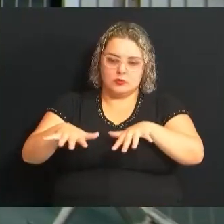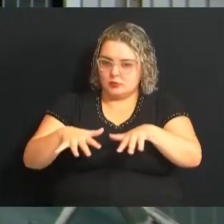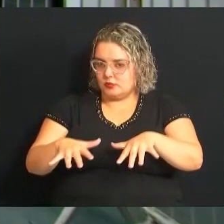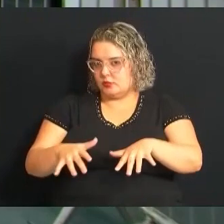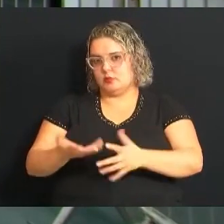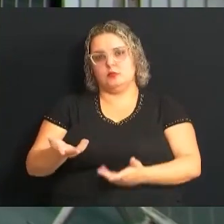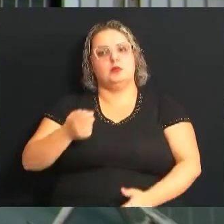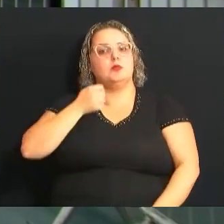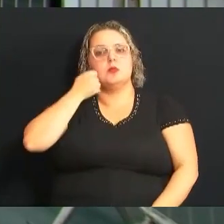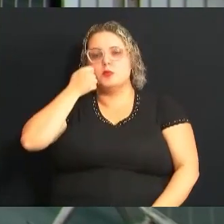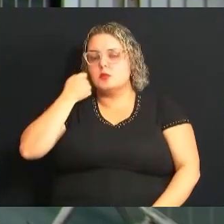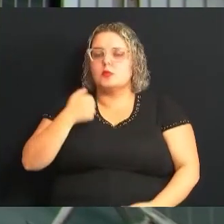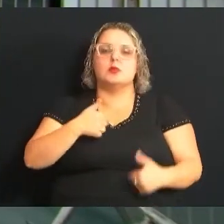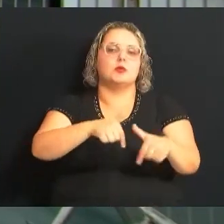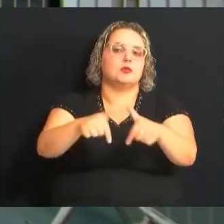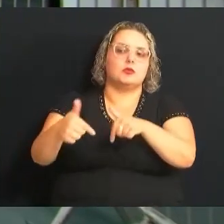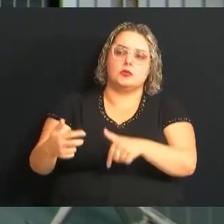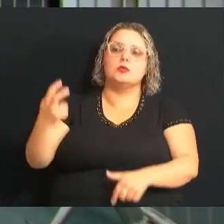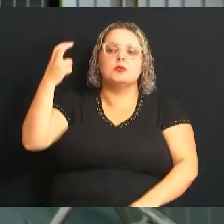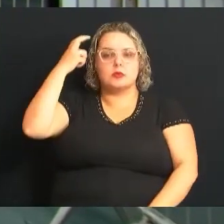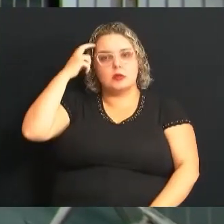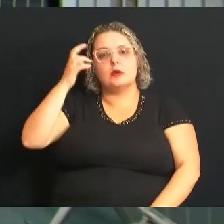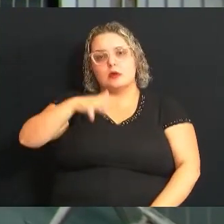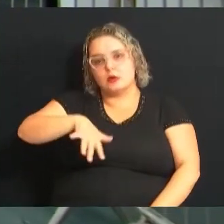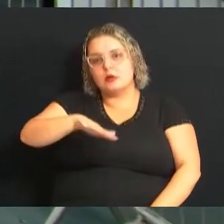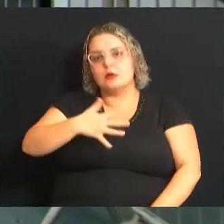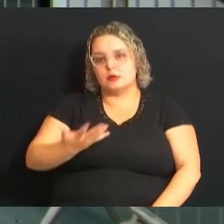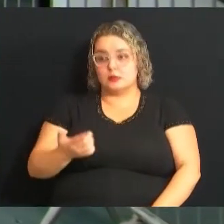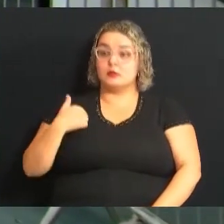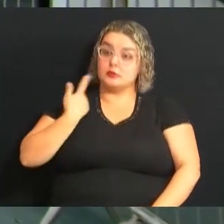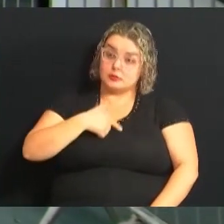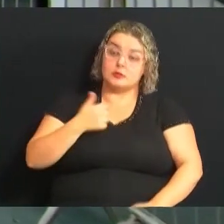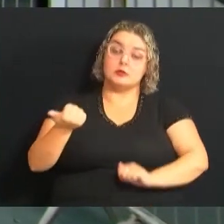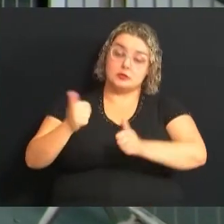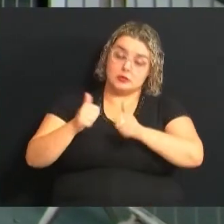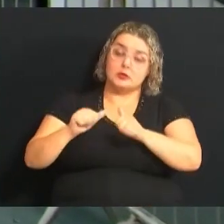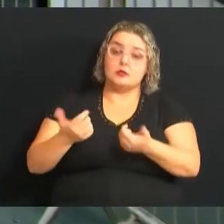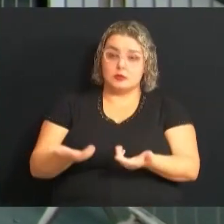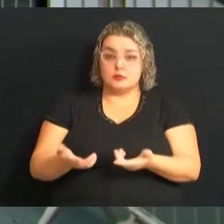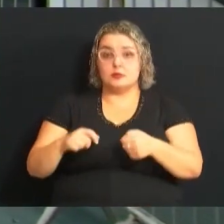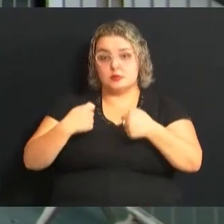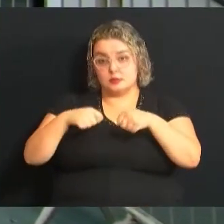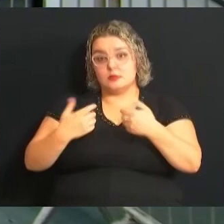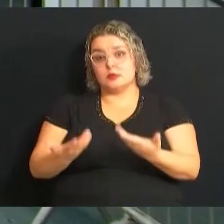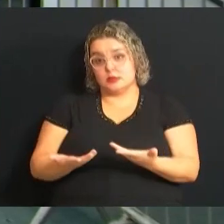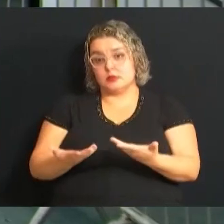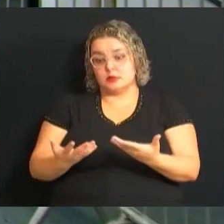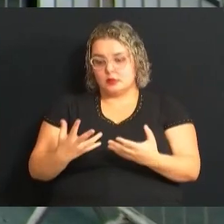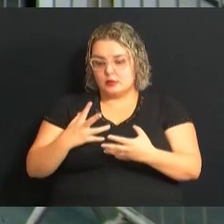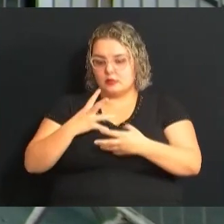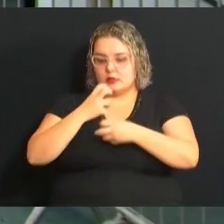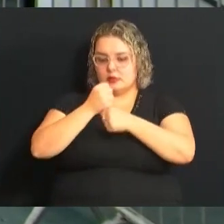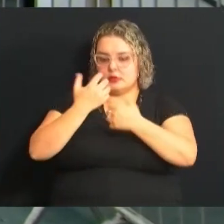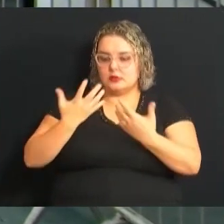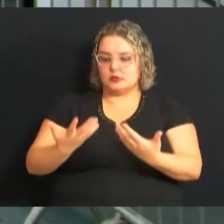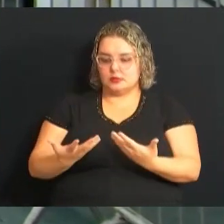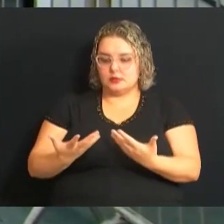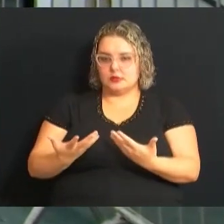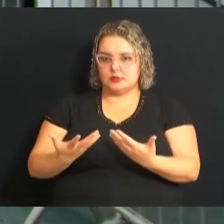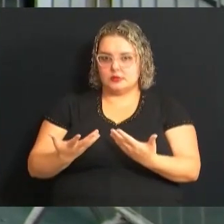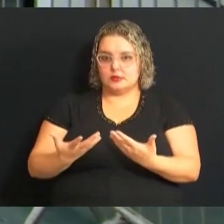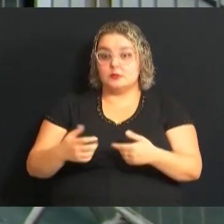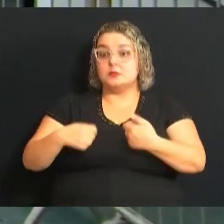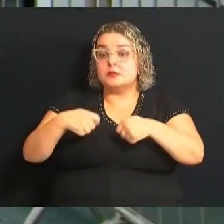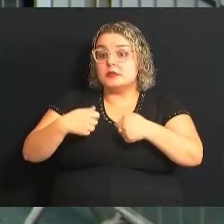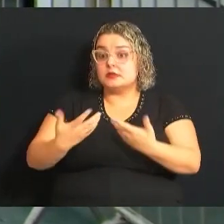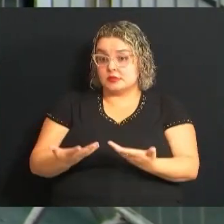dos movimentos, artistas, trabalhadores da cultura, e nós avaliamos que precisava ser